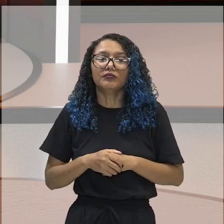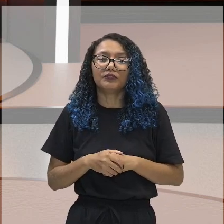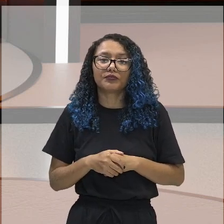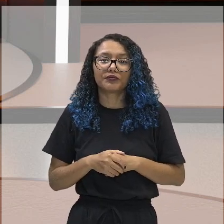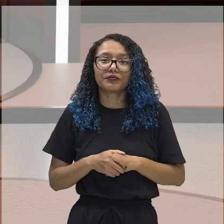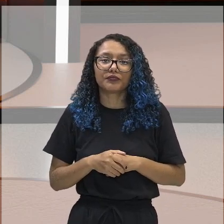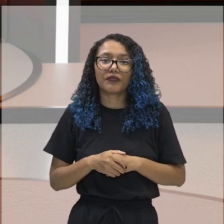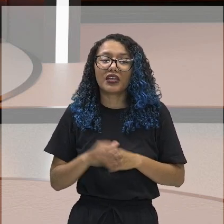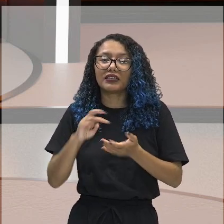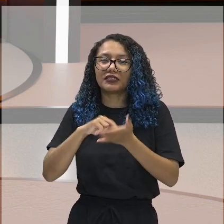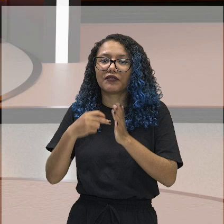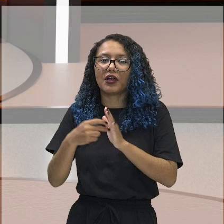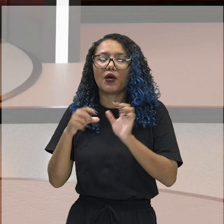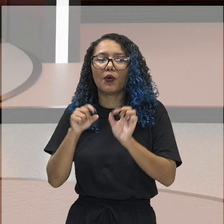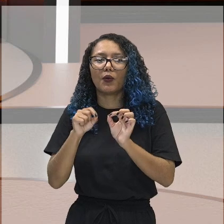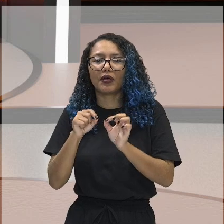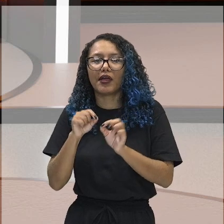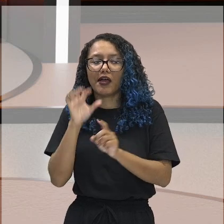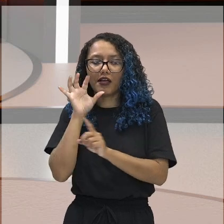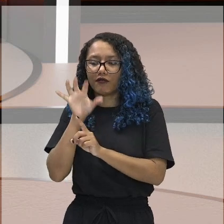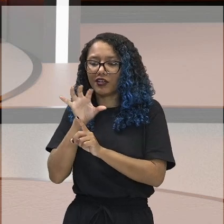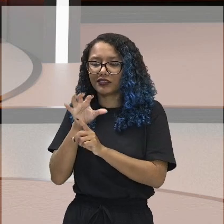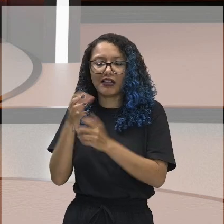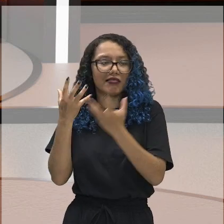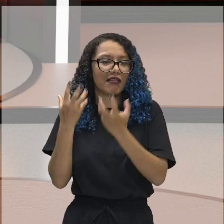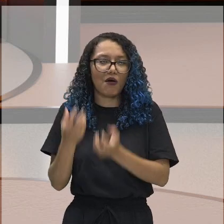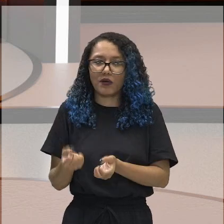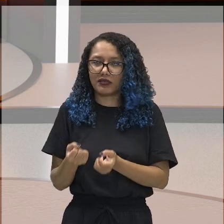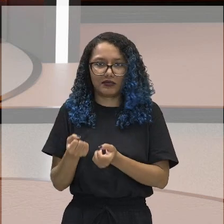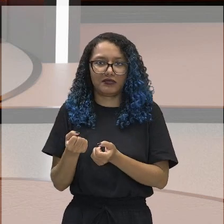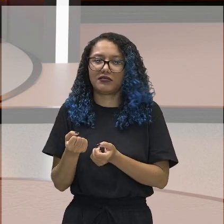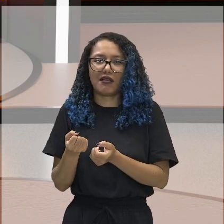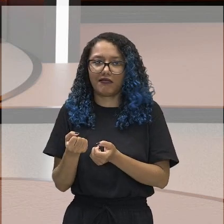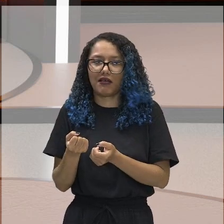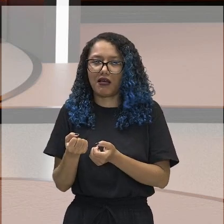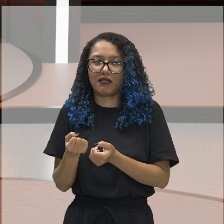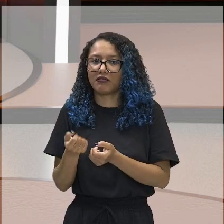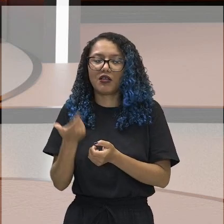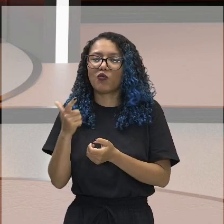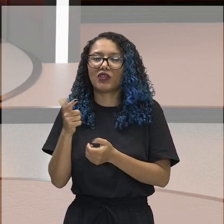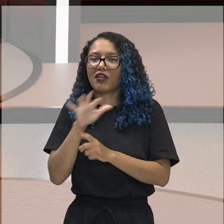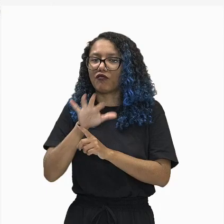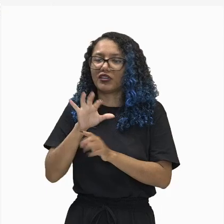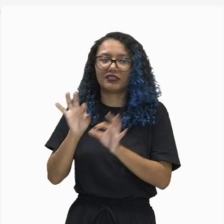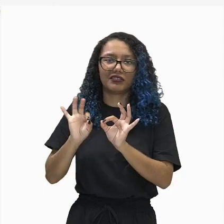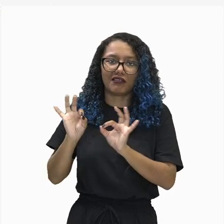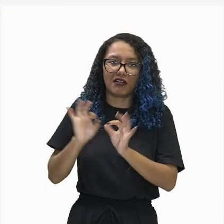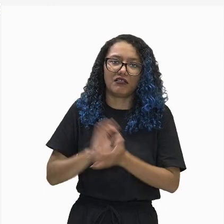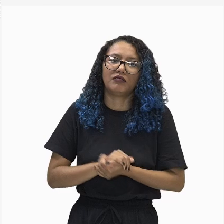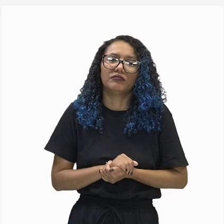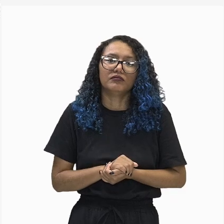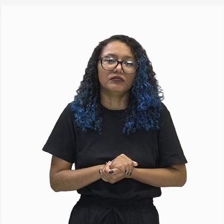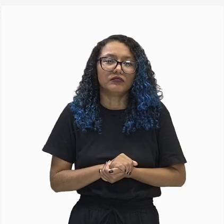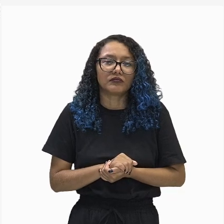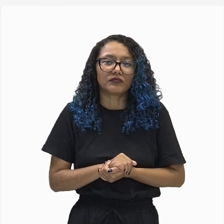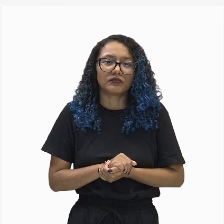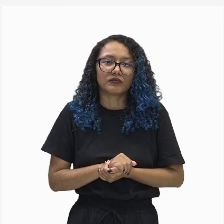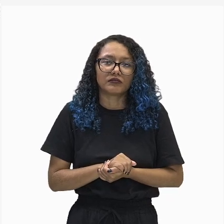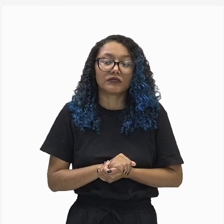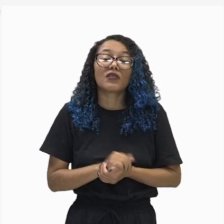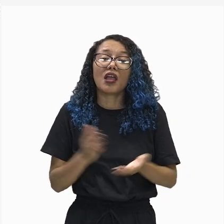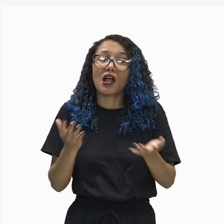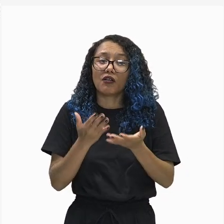reconhecem o que é essa influência toda, então, que Roma já tem nesse período, tá? Vamos falar, então, um pouco sobre as dificuldades,